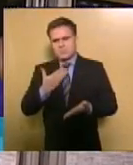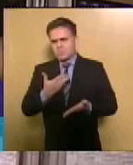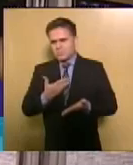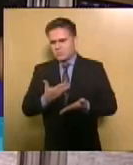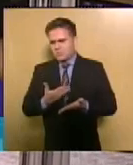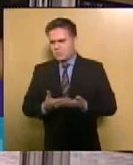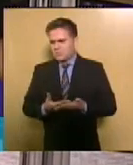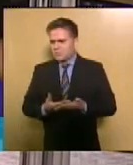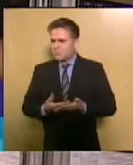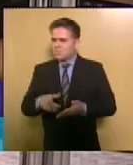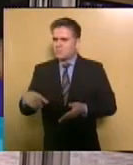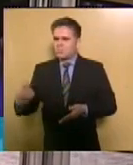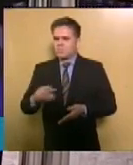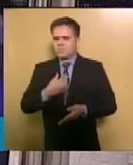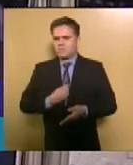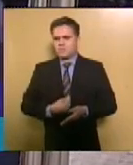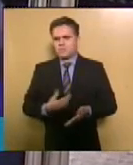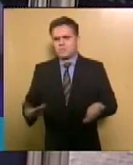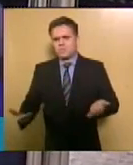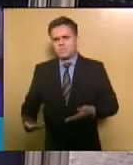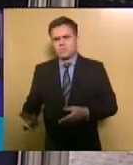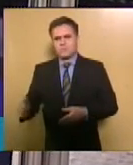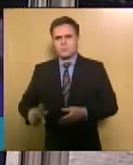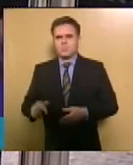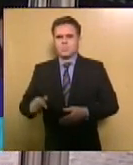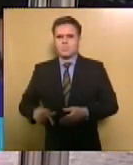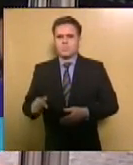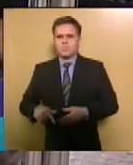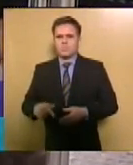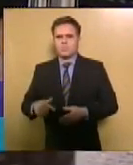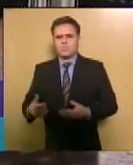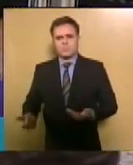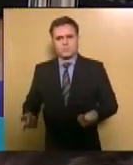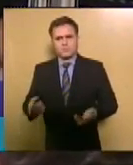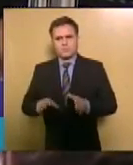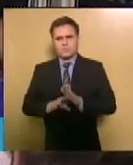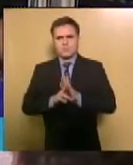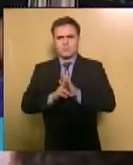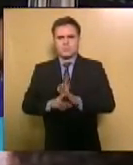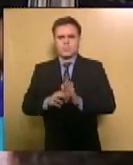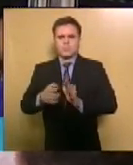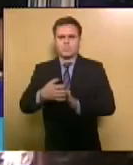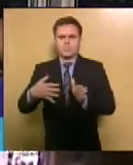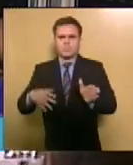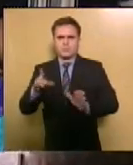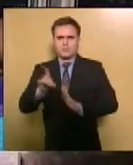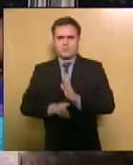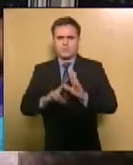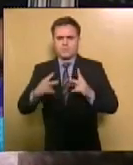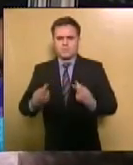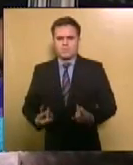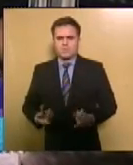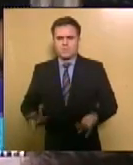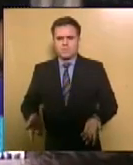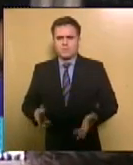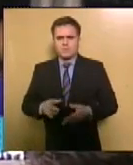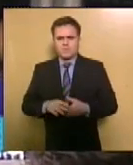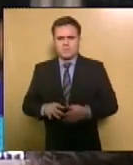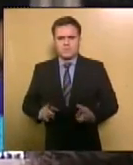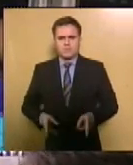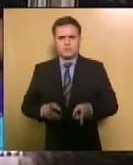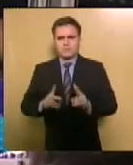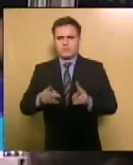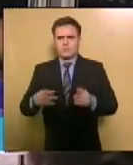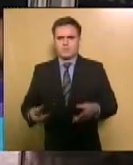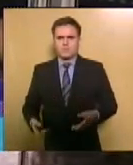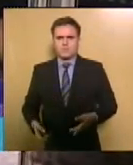importância para nossa situação atual n enquanto representante do movimento de direitos humanos na articulação com colegiada não poderia